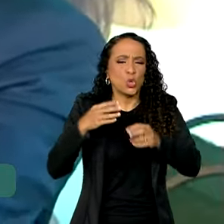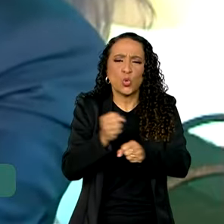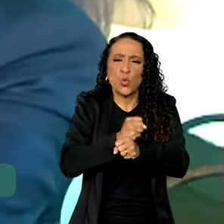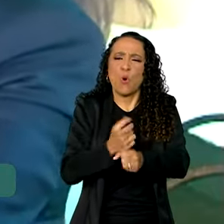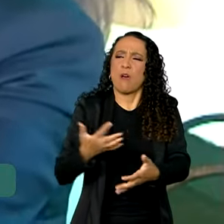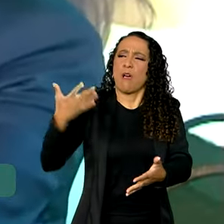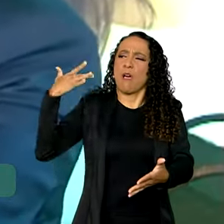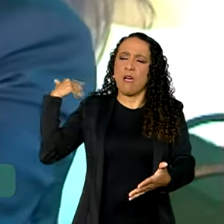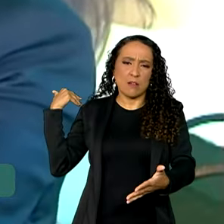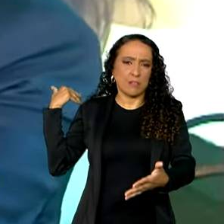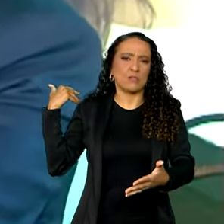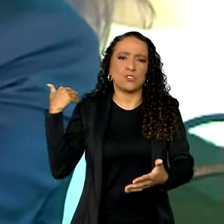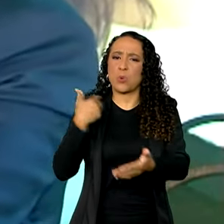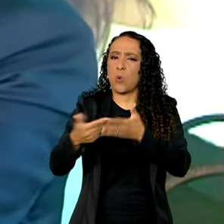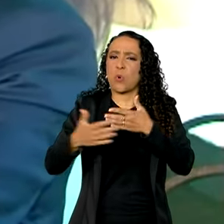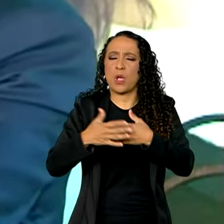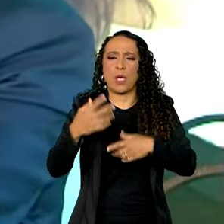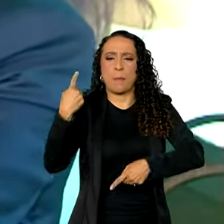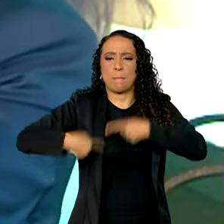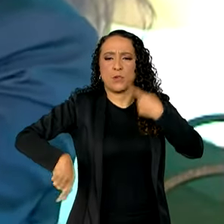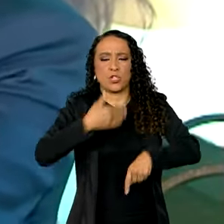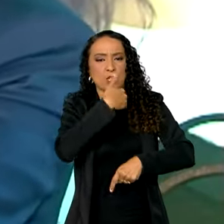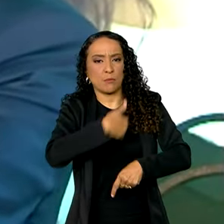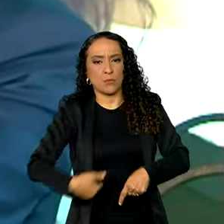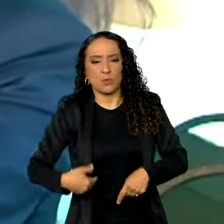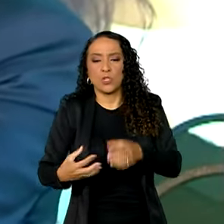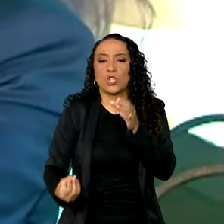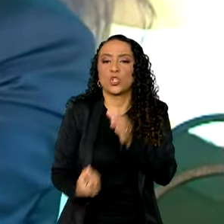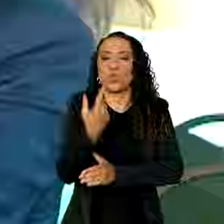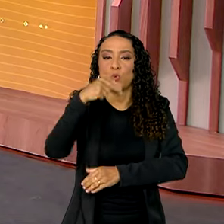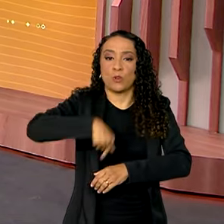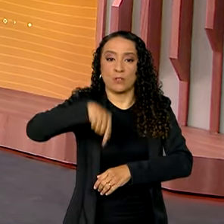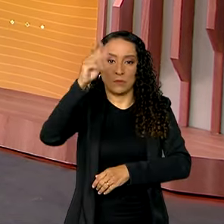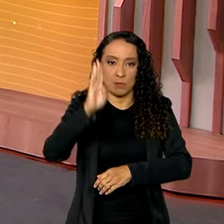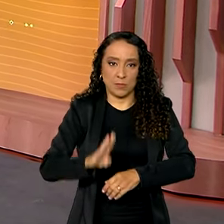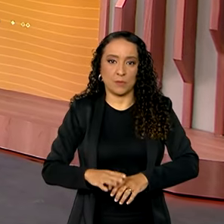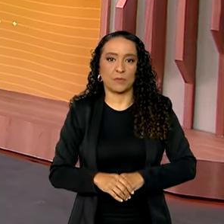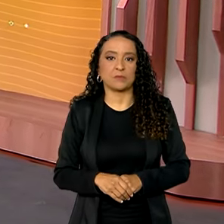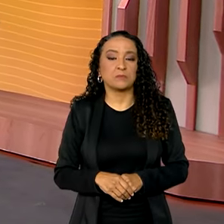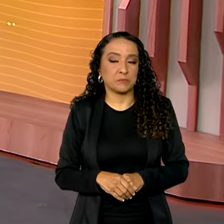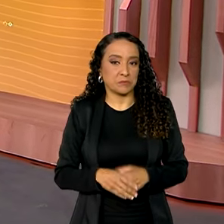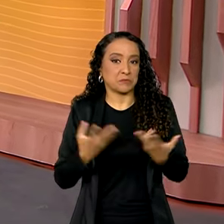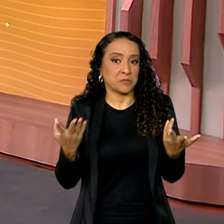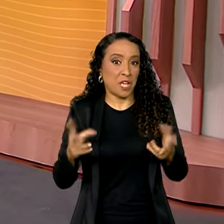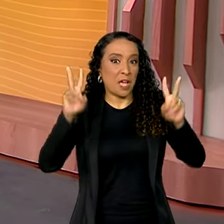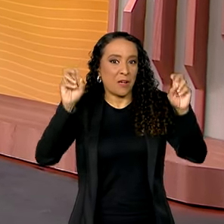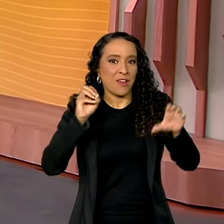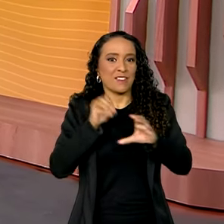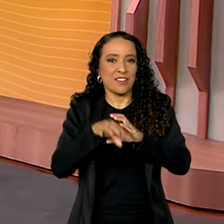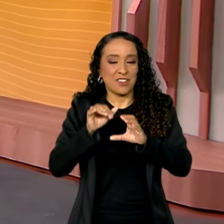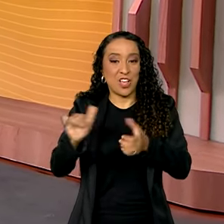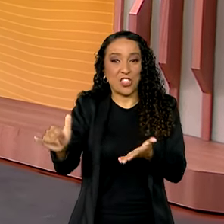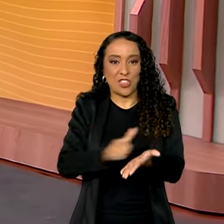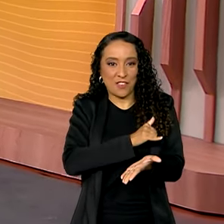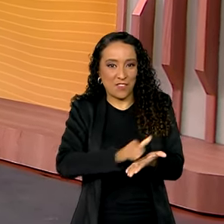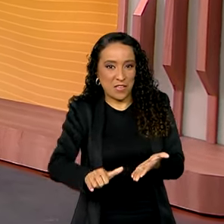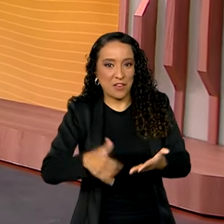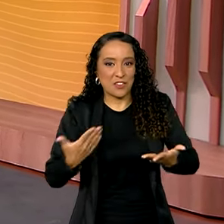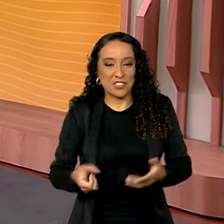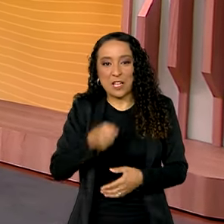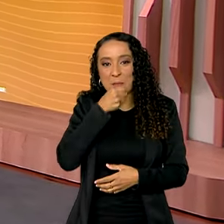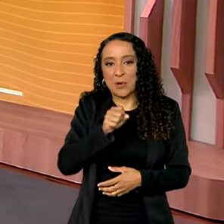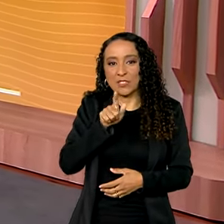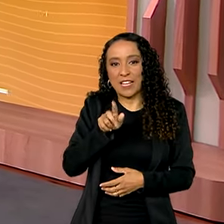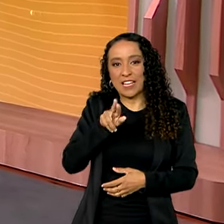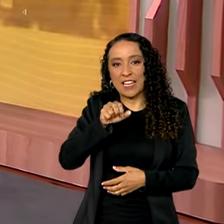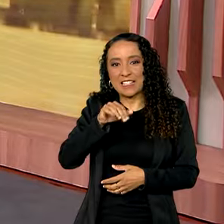anos anteriores de qualquer política pública que foi criada nesse país. E agora sim vamos ao vivo a Nova York, onde